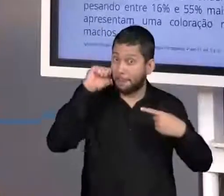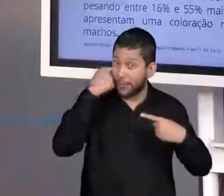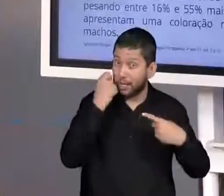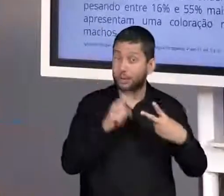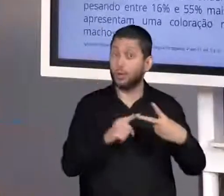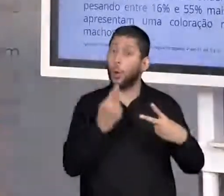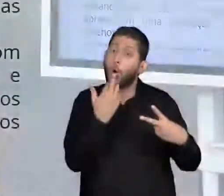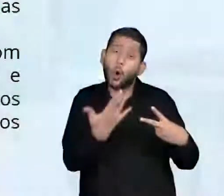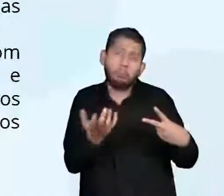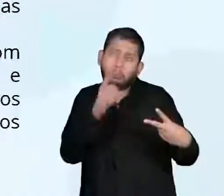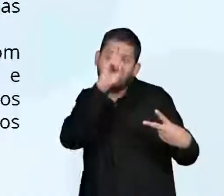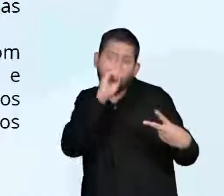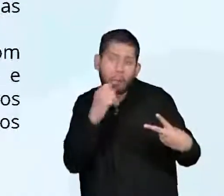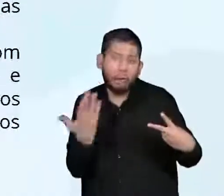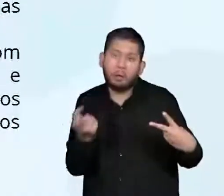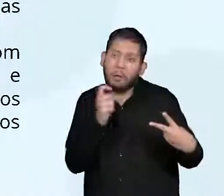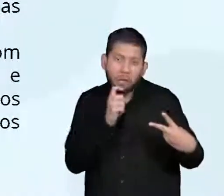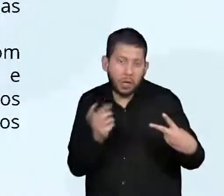na tela.